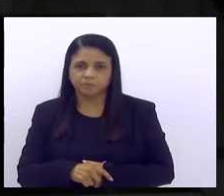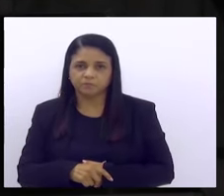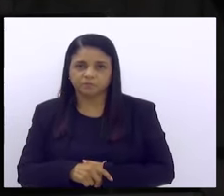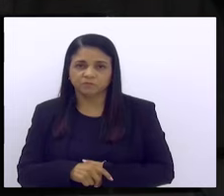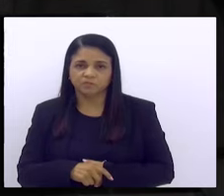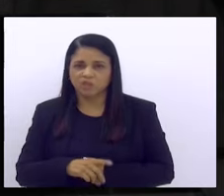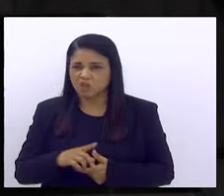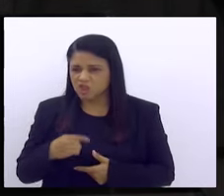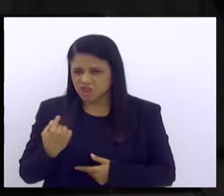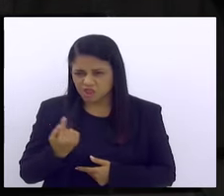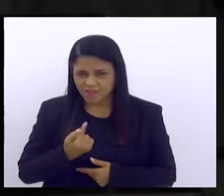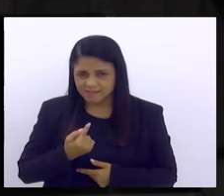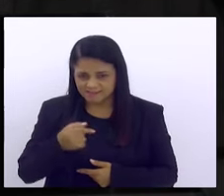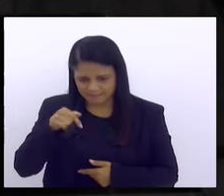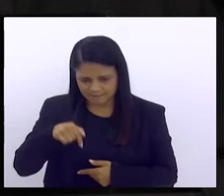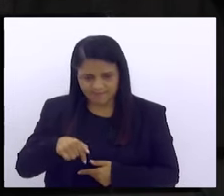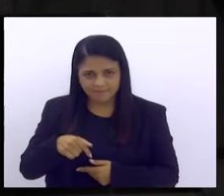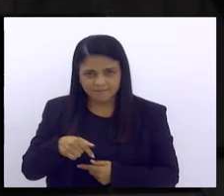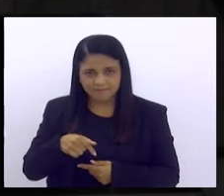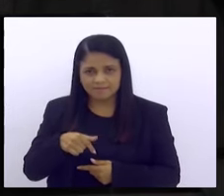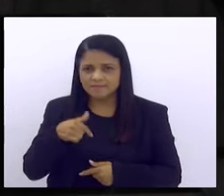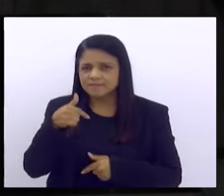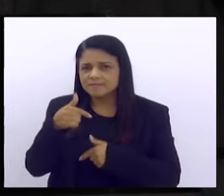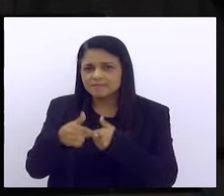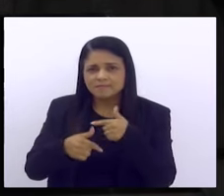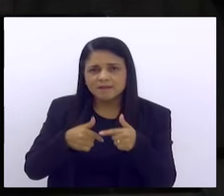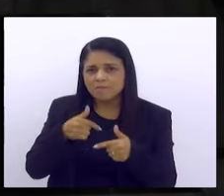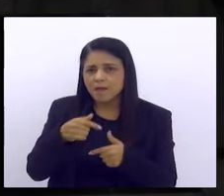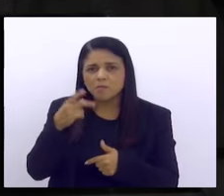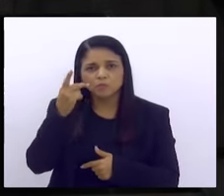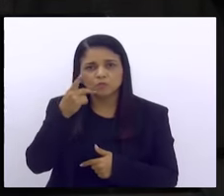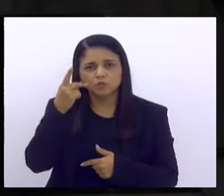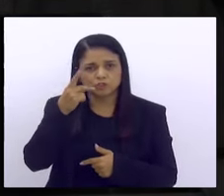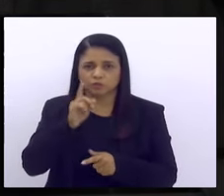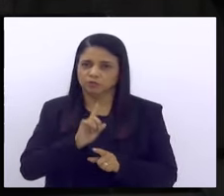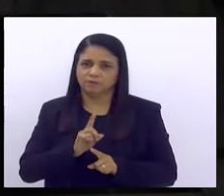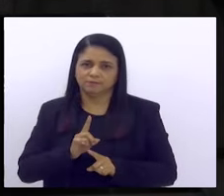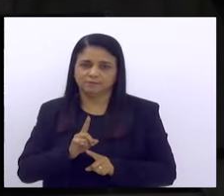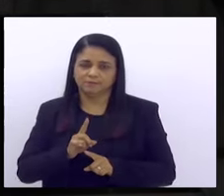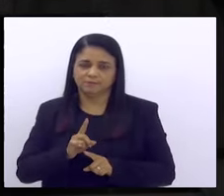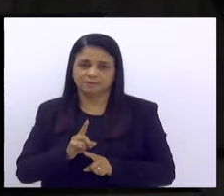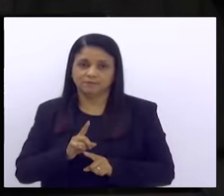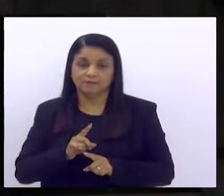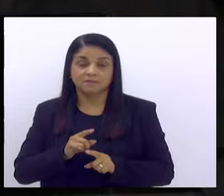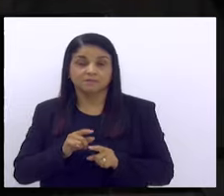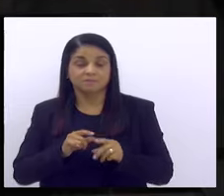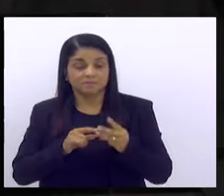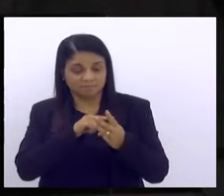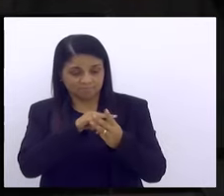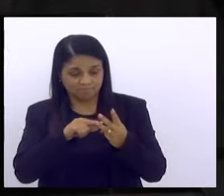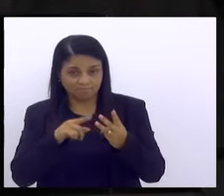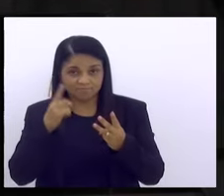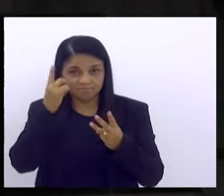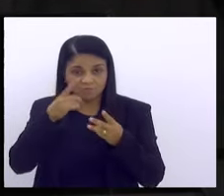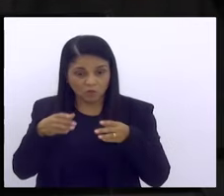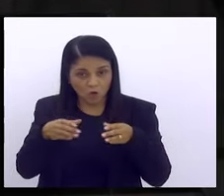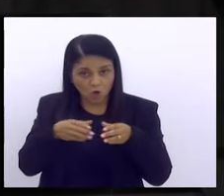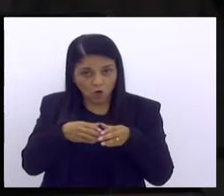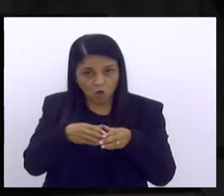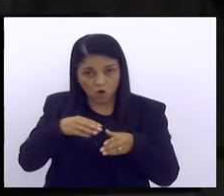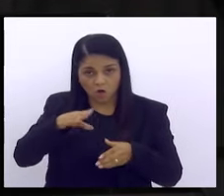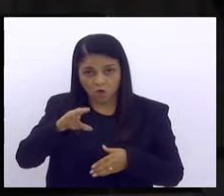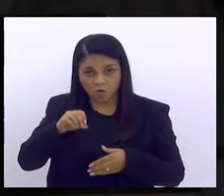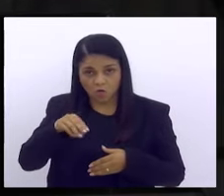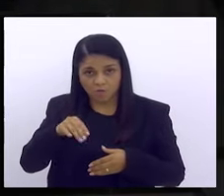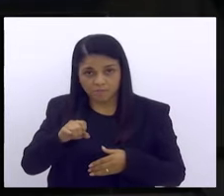Nós não estamos aqui fazendo trabalho político, não. Tanto que esses parlamentares, através da comissão,